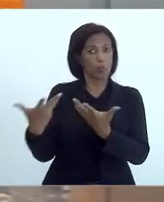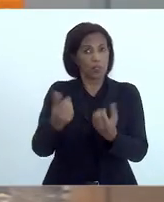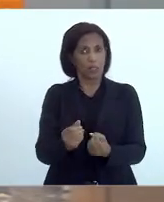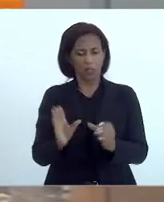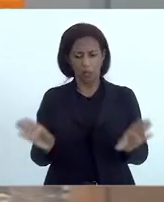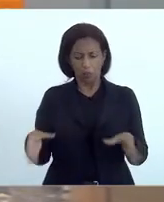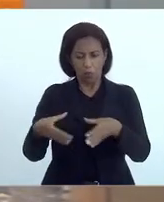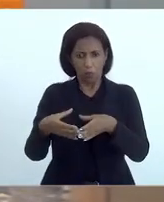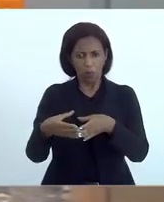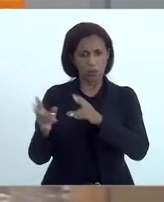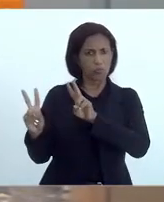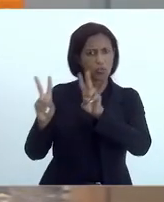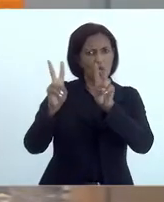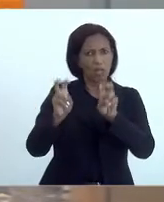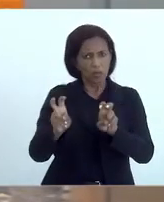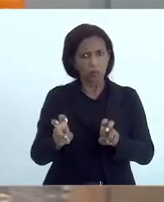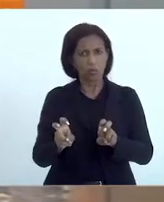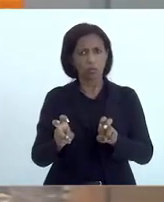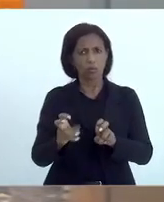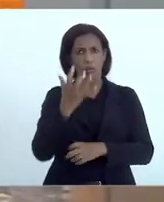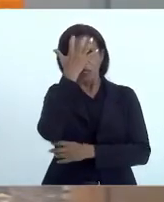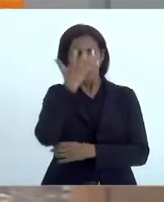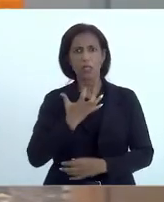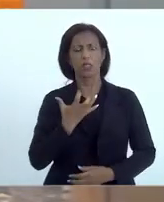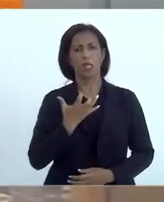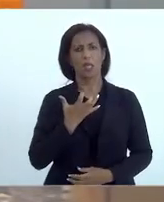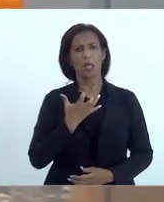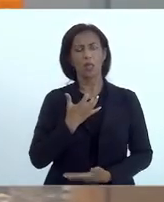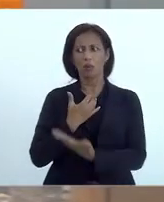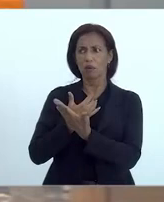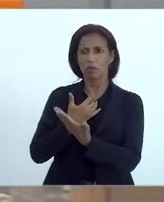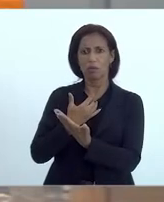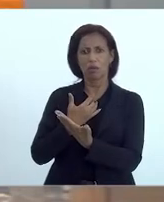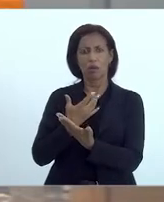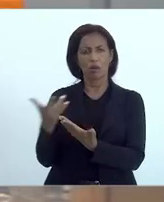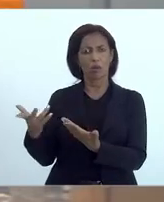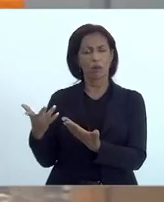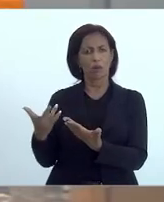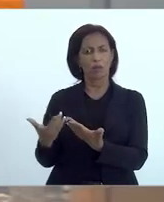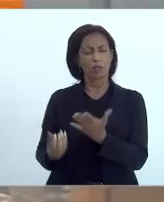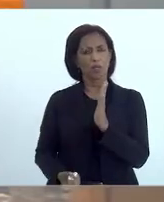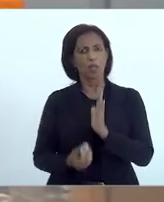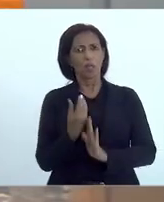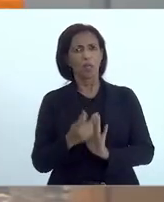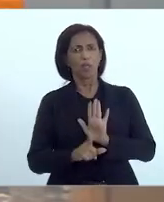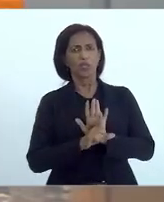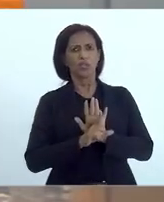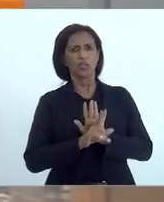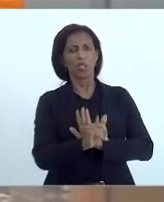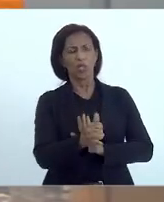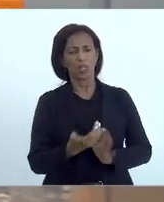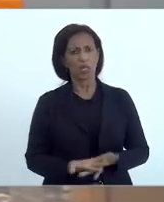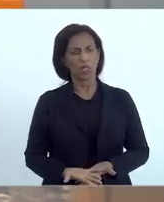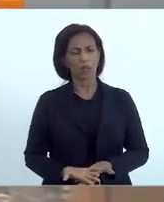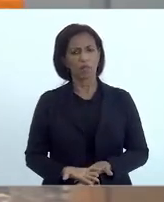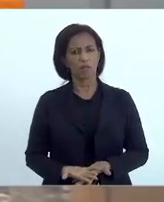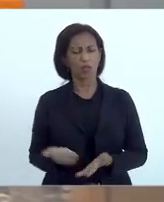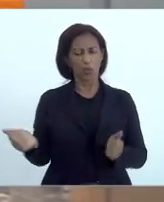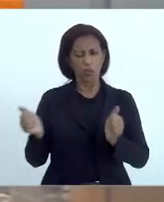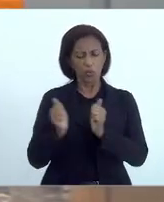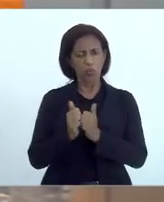comissão que a gente está tratando de assuntos sérios que são encarados que você lê Se você lesse um pouco de leite chamando concurso público deputados aqui